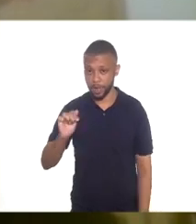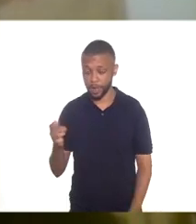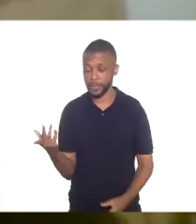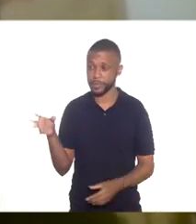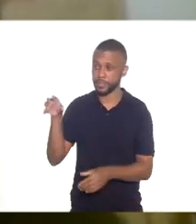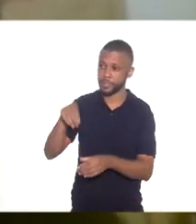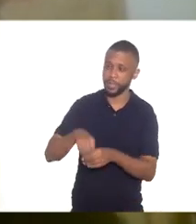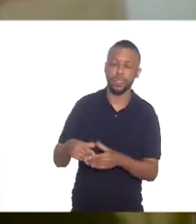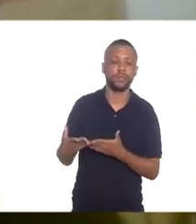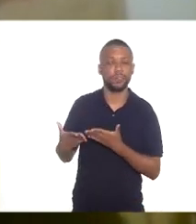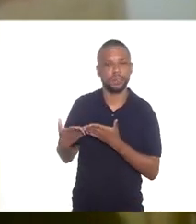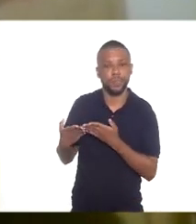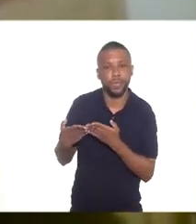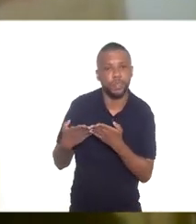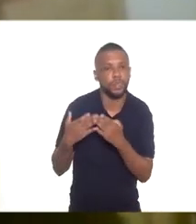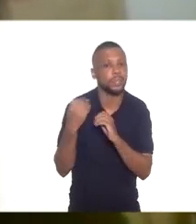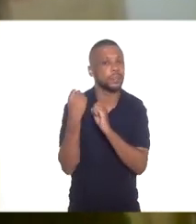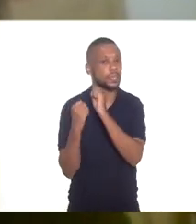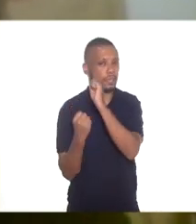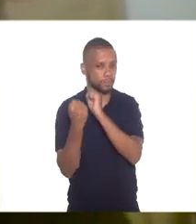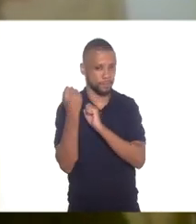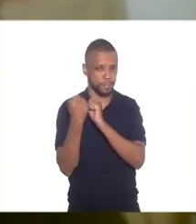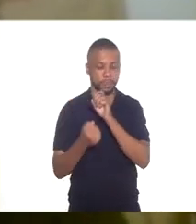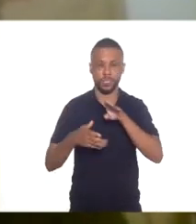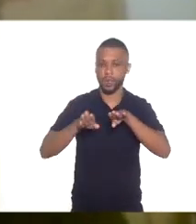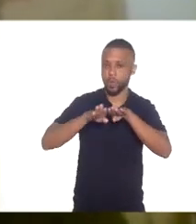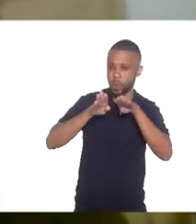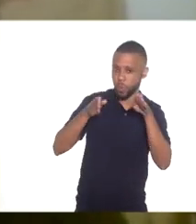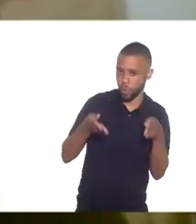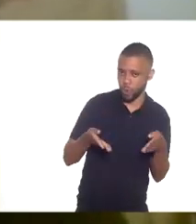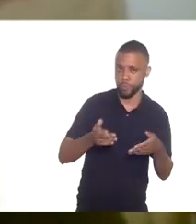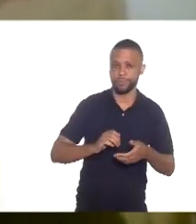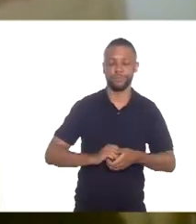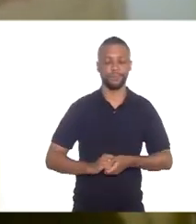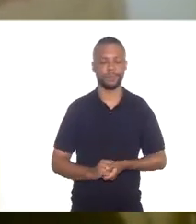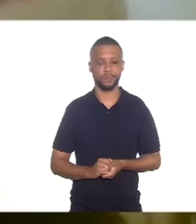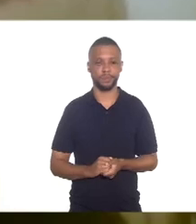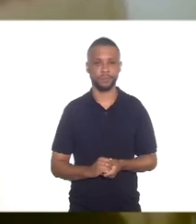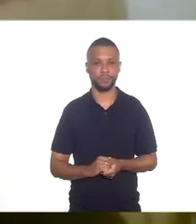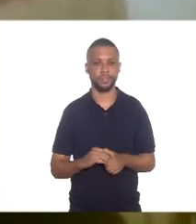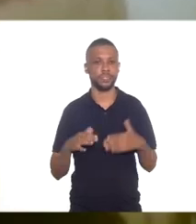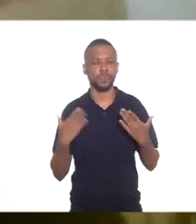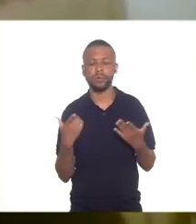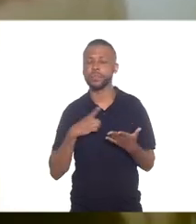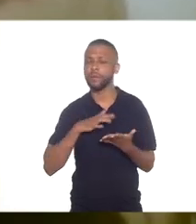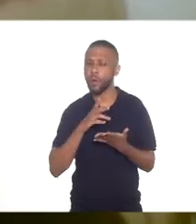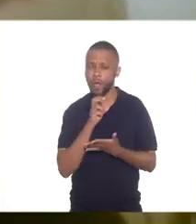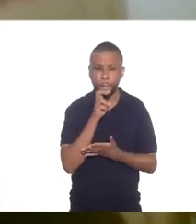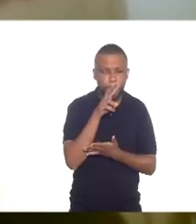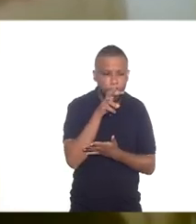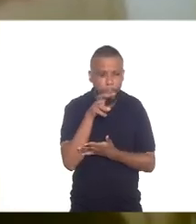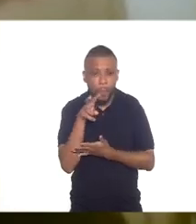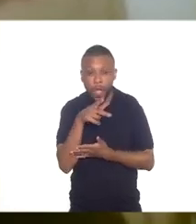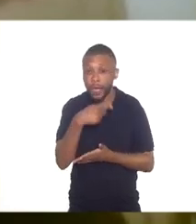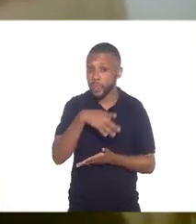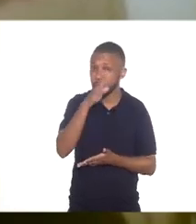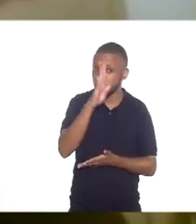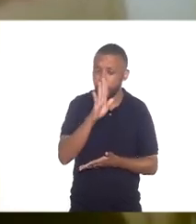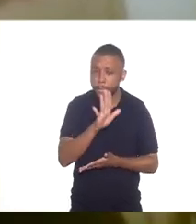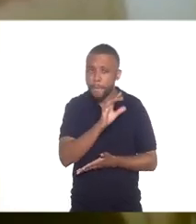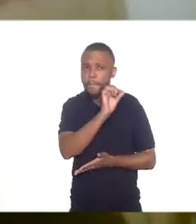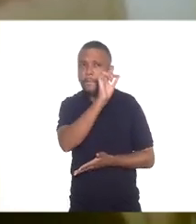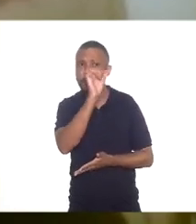Né? Pois bem, quando a gente olha os estaleiros do Brasil, né, nós